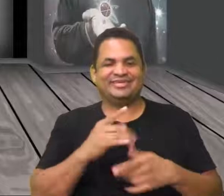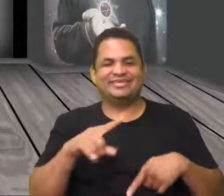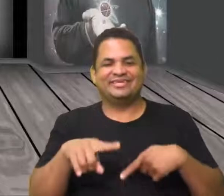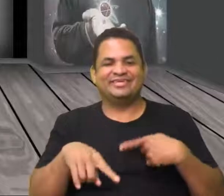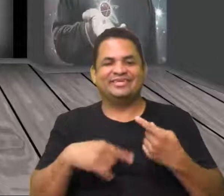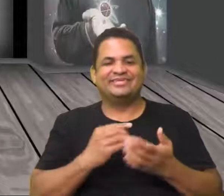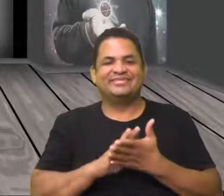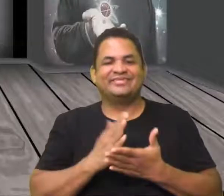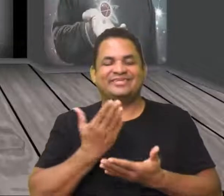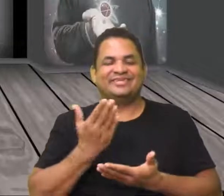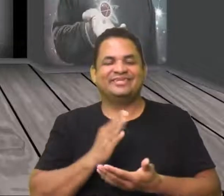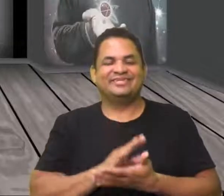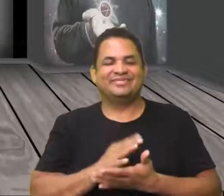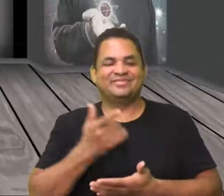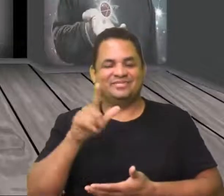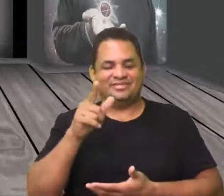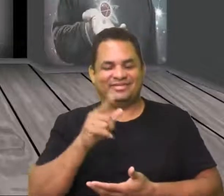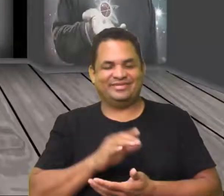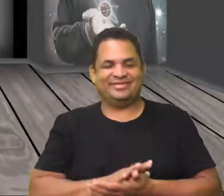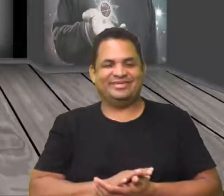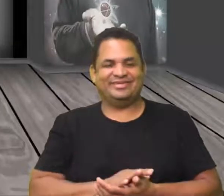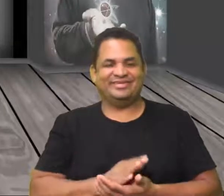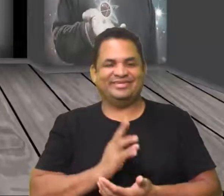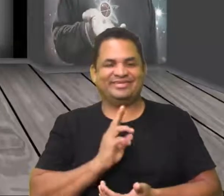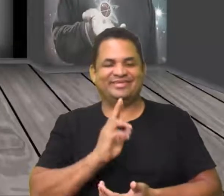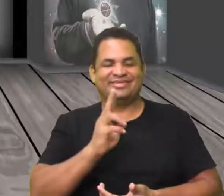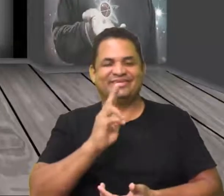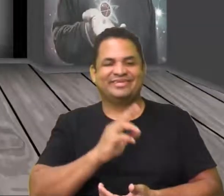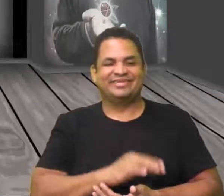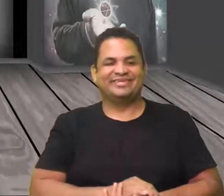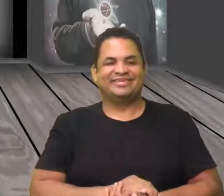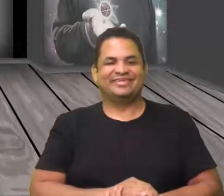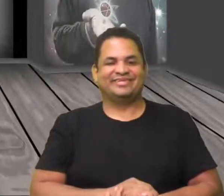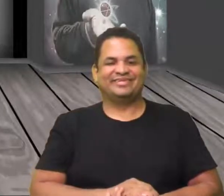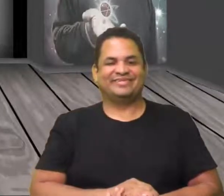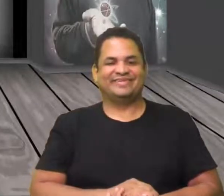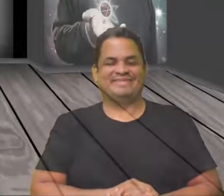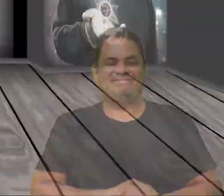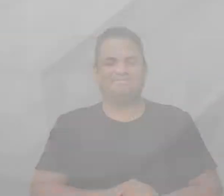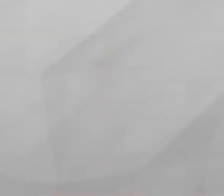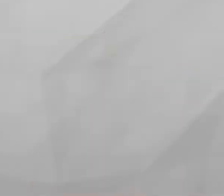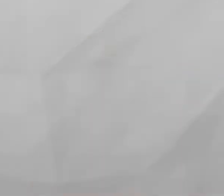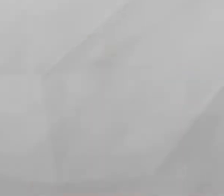a próxima mas vai na aula. próxima. A próxima continua. Vamos lá. Continua. A próxima continua. Até mais.